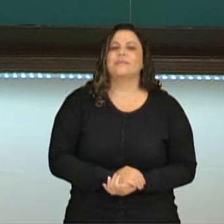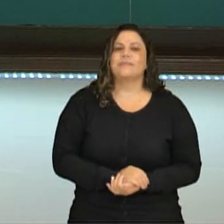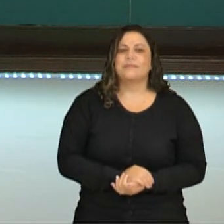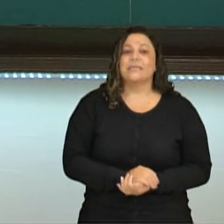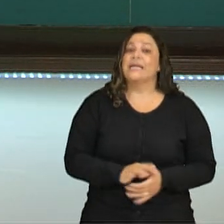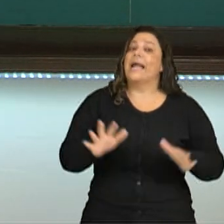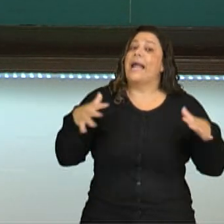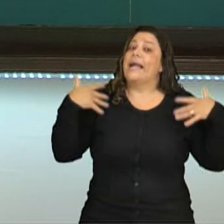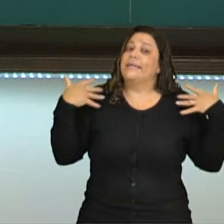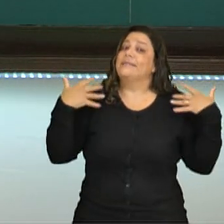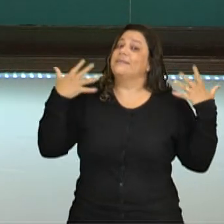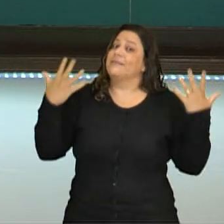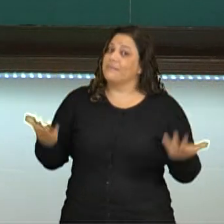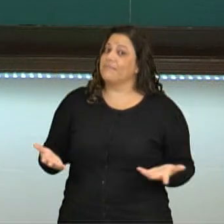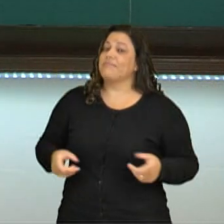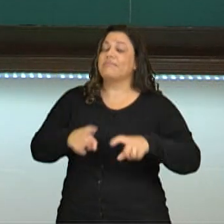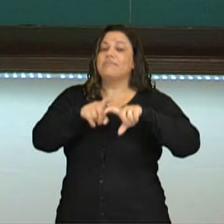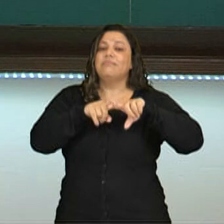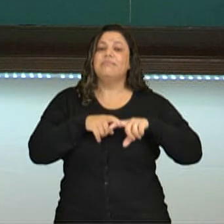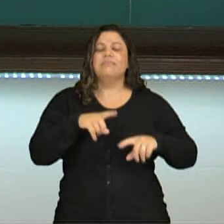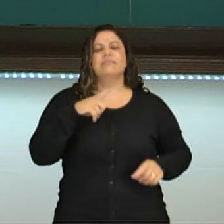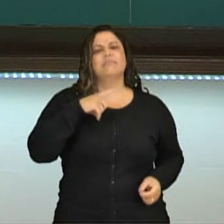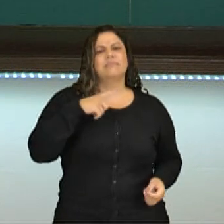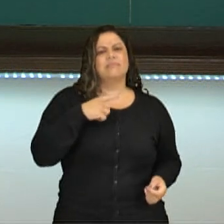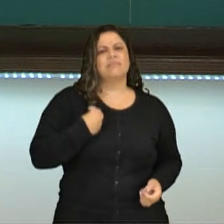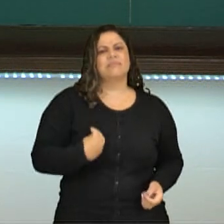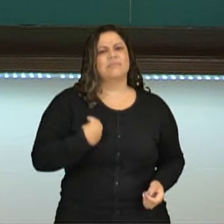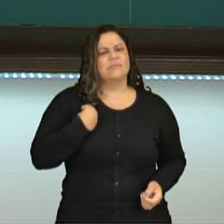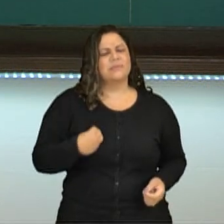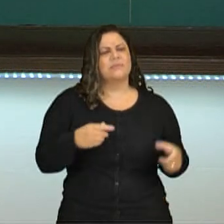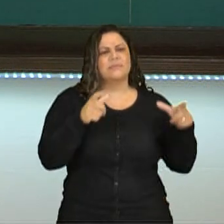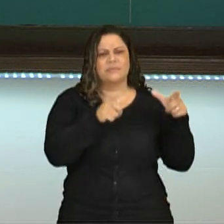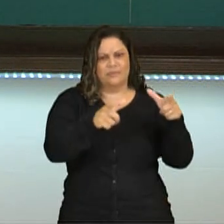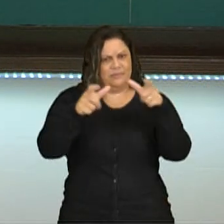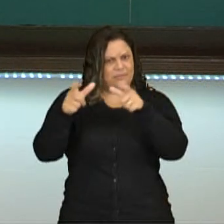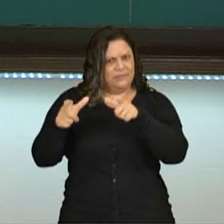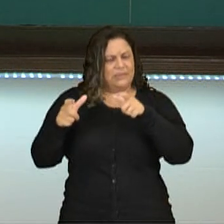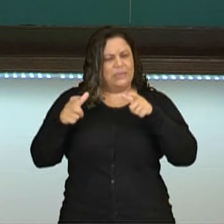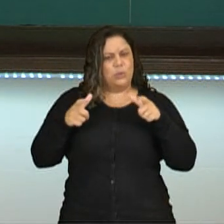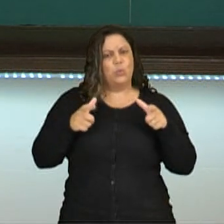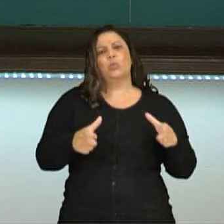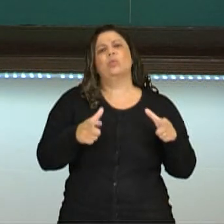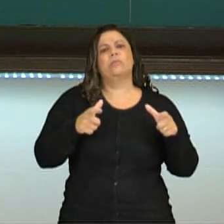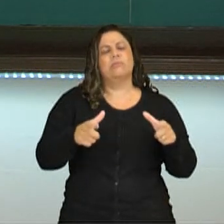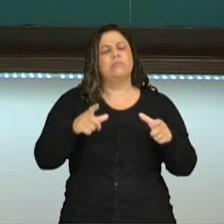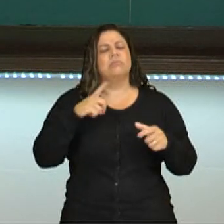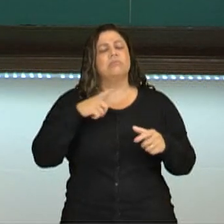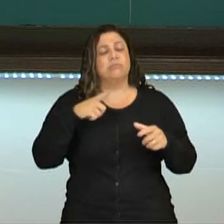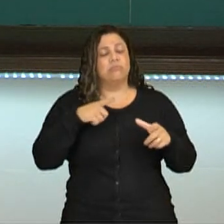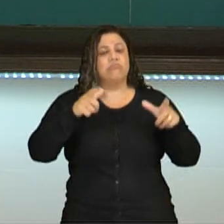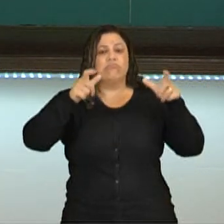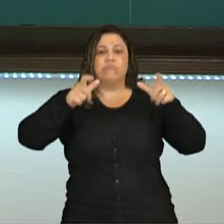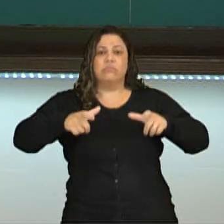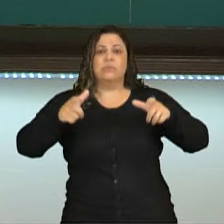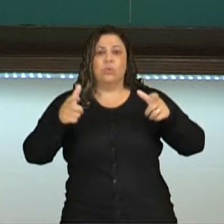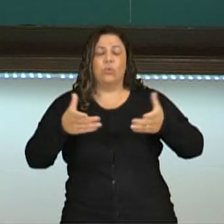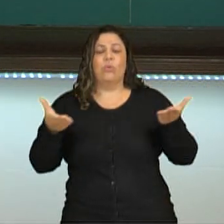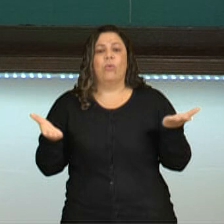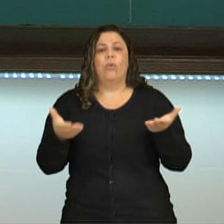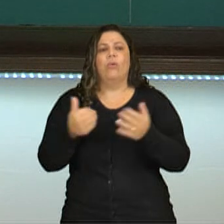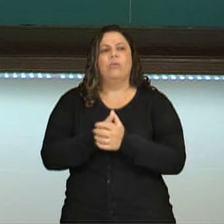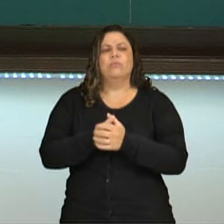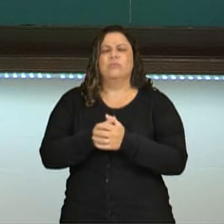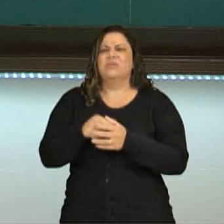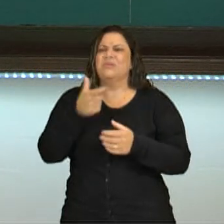Então, por isso que existiam aqueles lugares, hoje isso a gente já não vê tanto, mas existiam aqueles lugares onde não